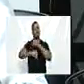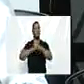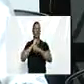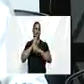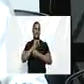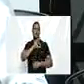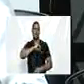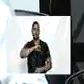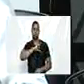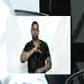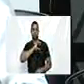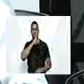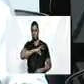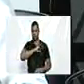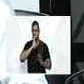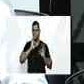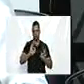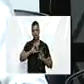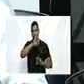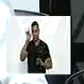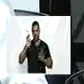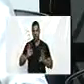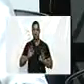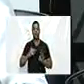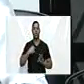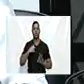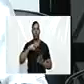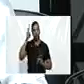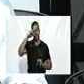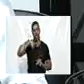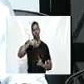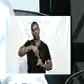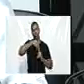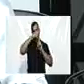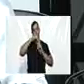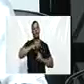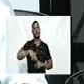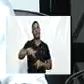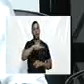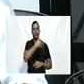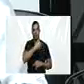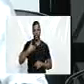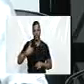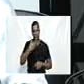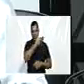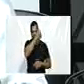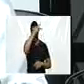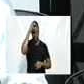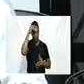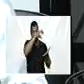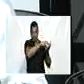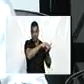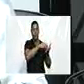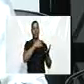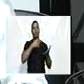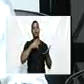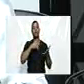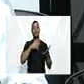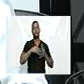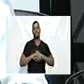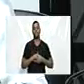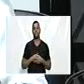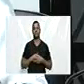para reajuste quero lembrar como líder do governo Líder dessa administração que as